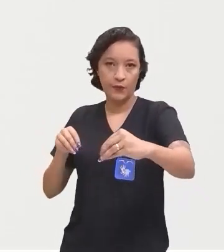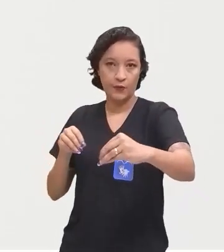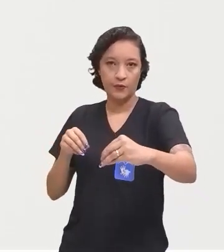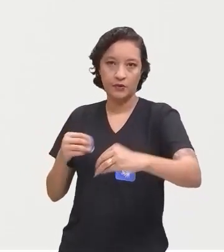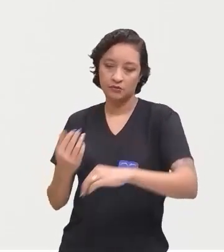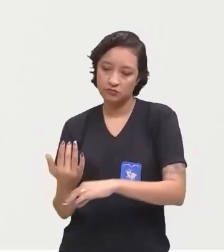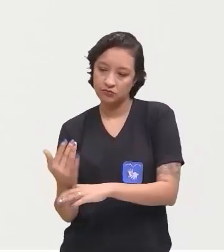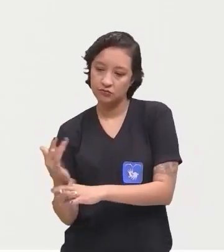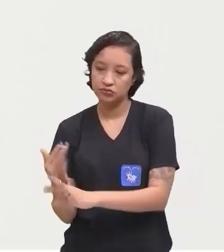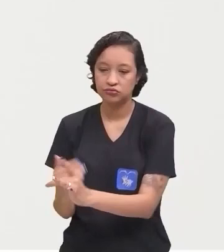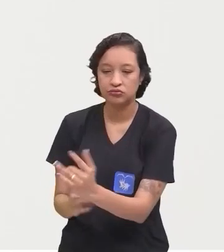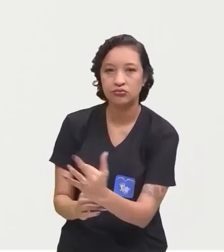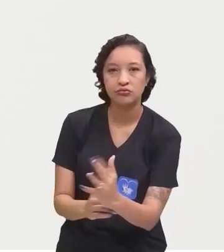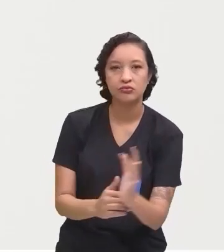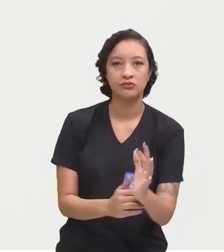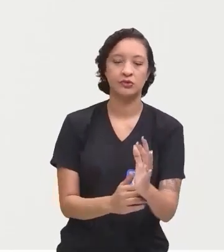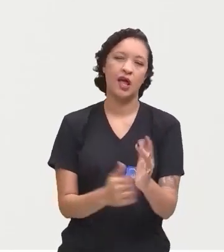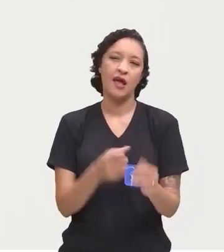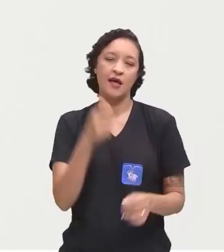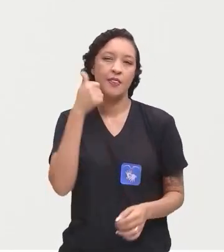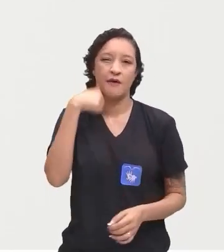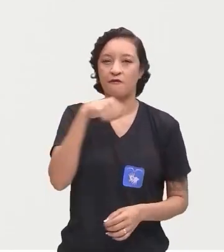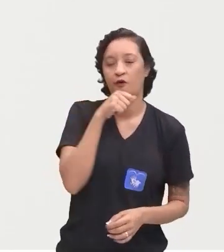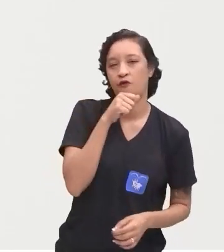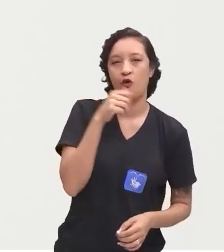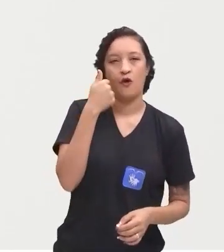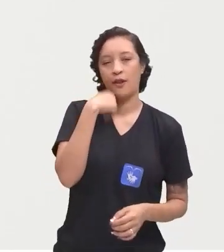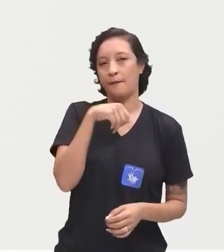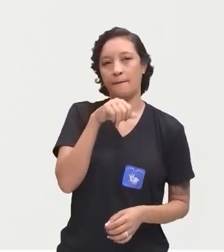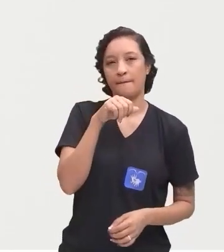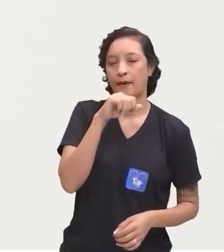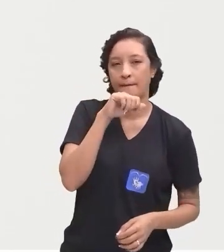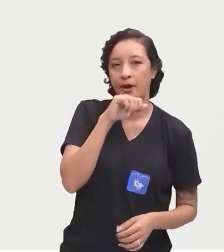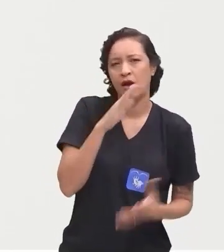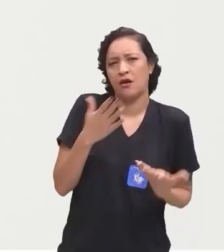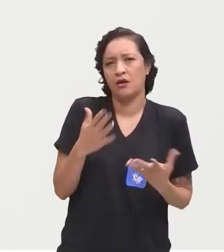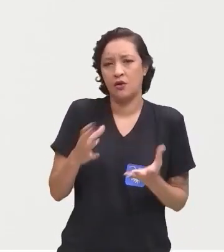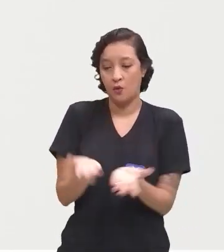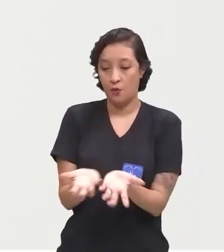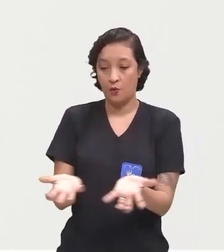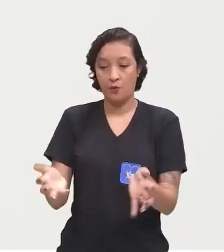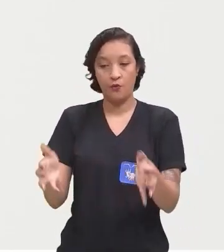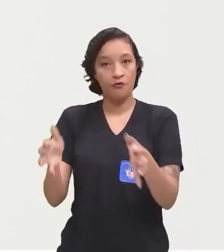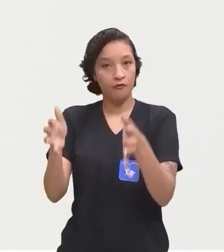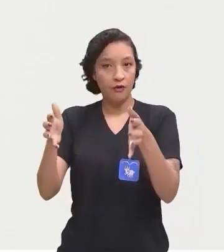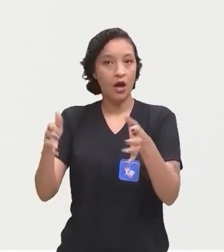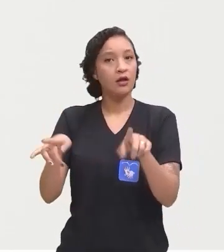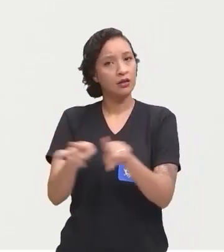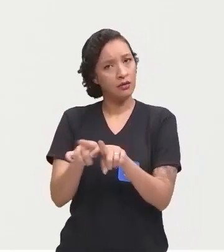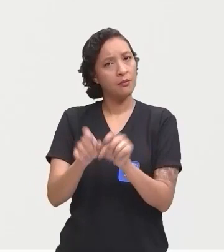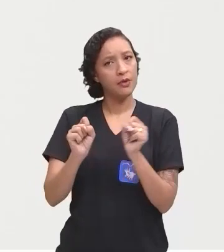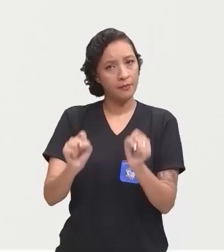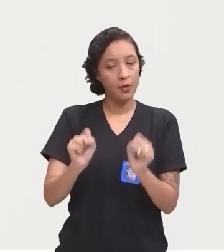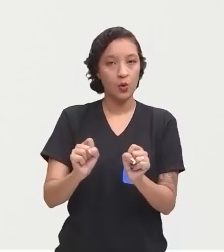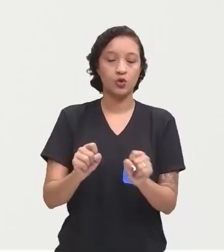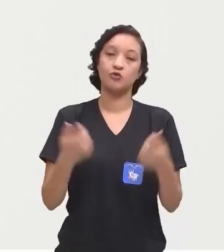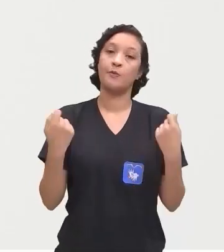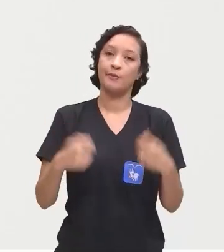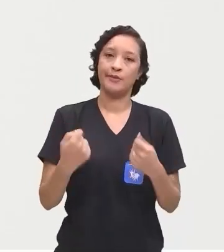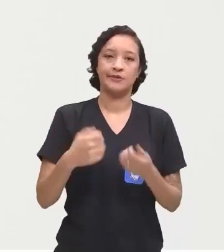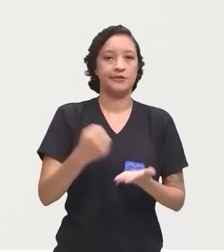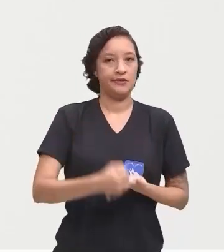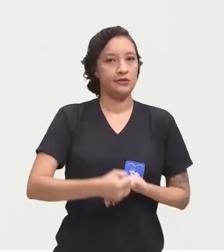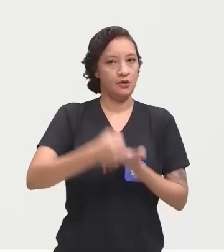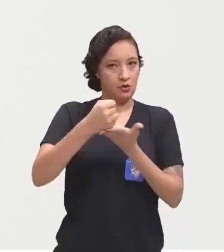o jardim da sua casa, da vovó, do vovô, ou até num vaso. E nessa etapa, você vai precisar da ajuda de um adulto para